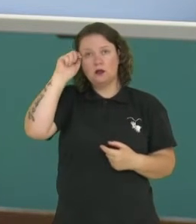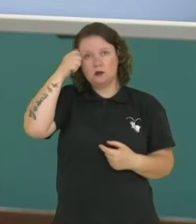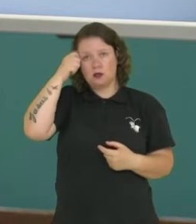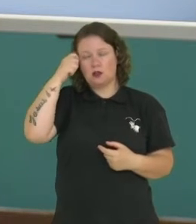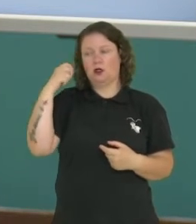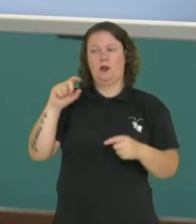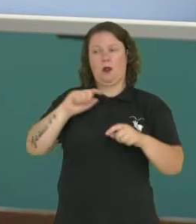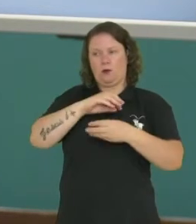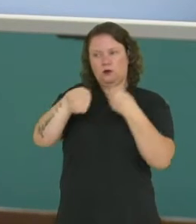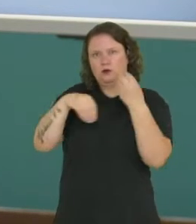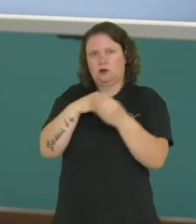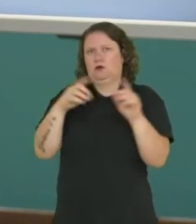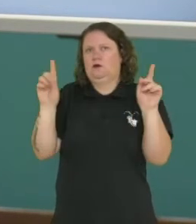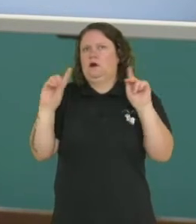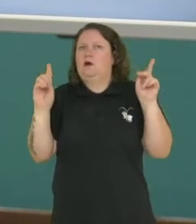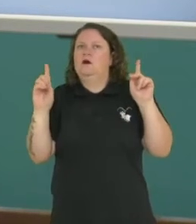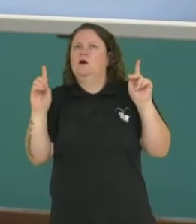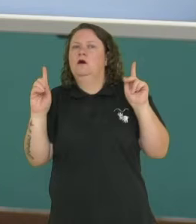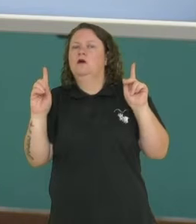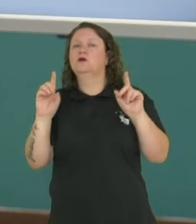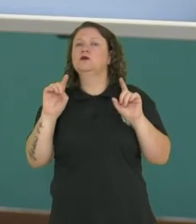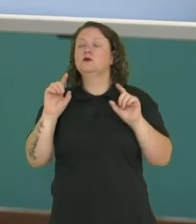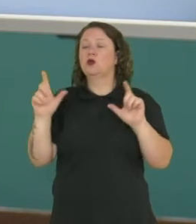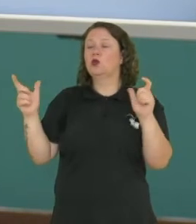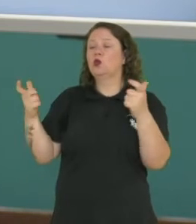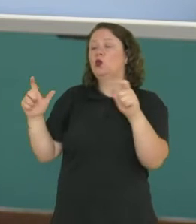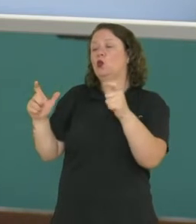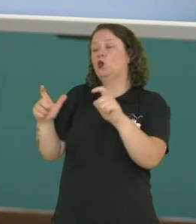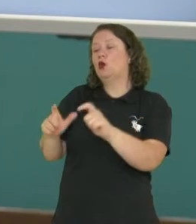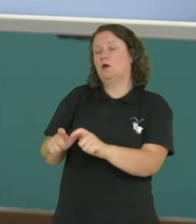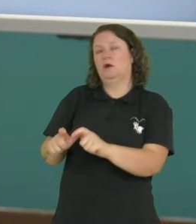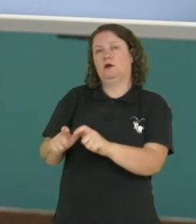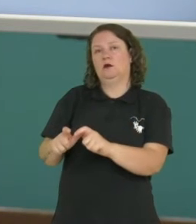E eles eram a minoria, sendo que